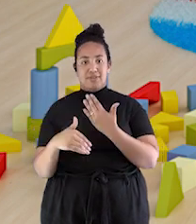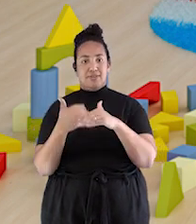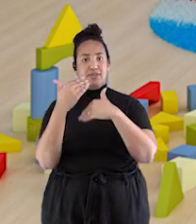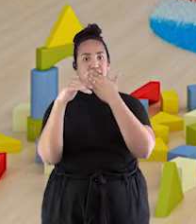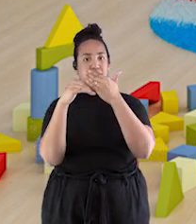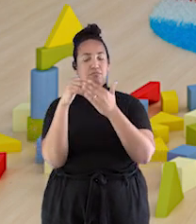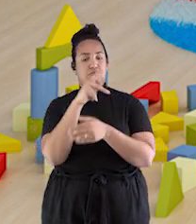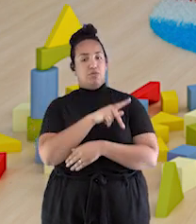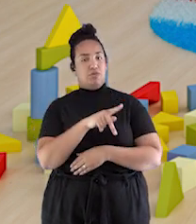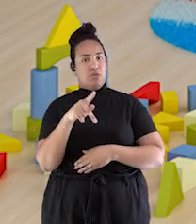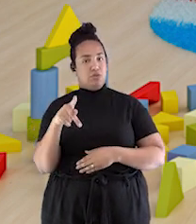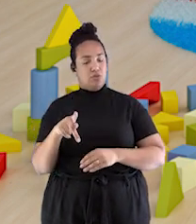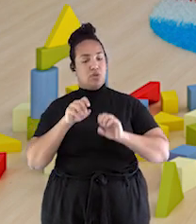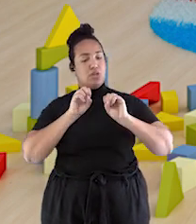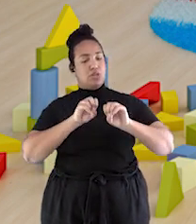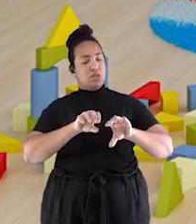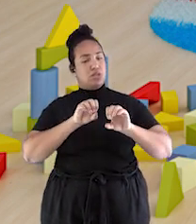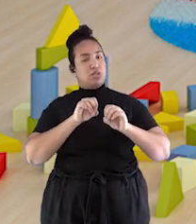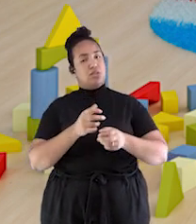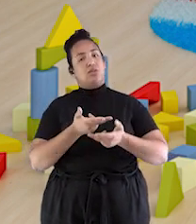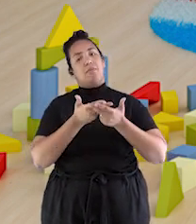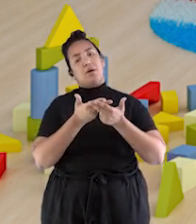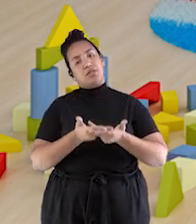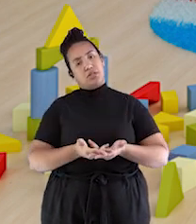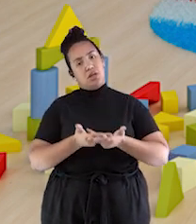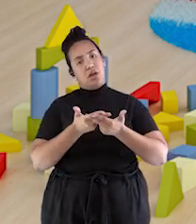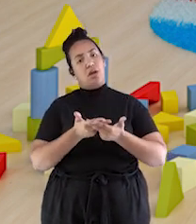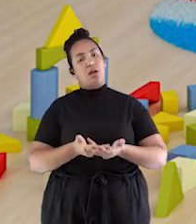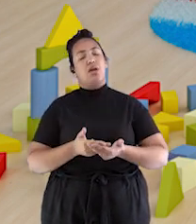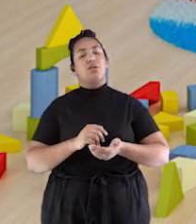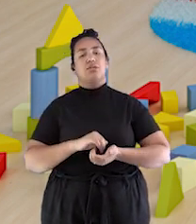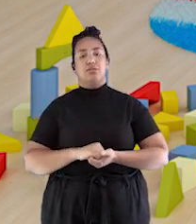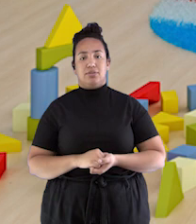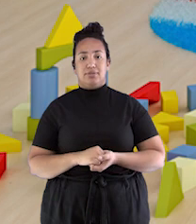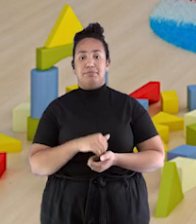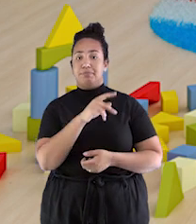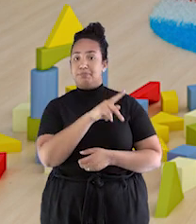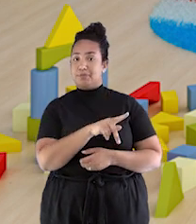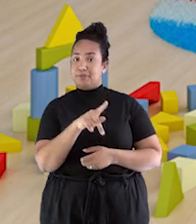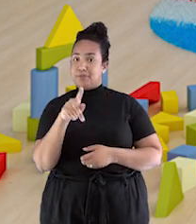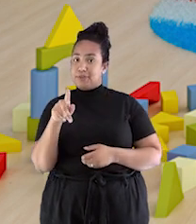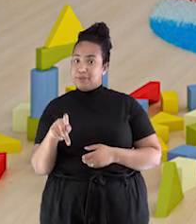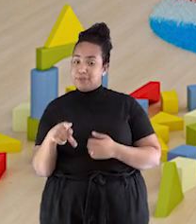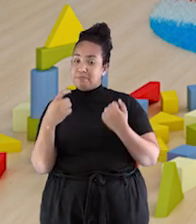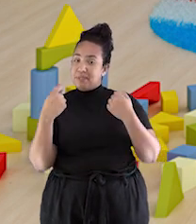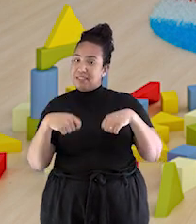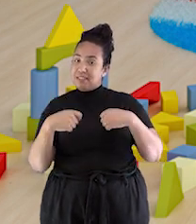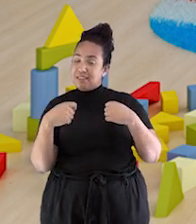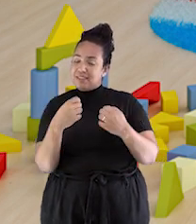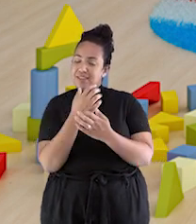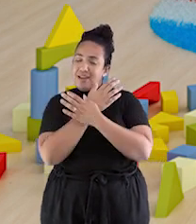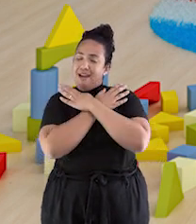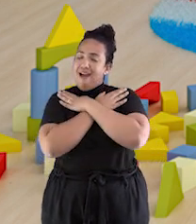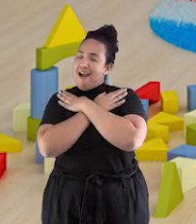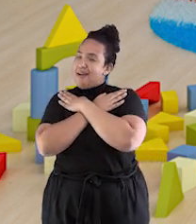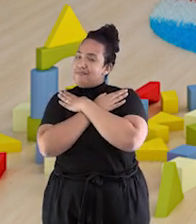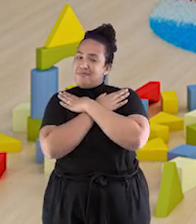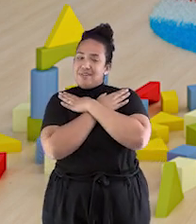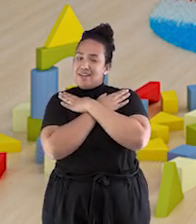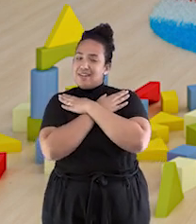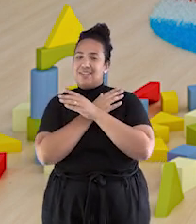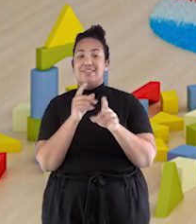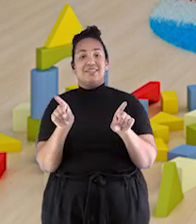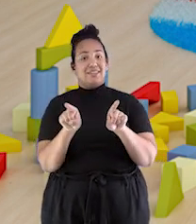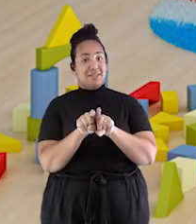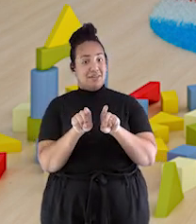tem paciência de ensinar. O professor merece seu abraço, merece uma salva